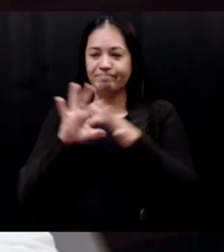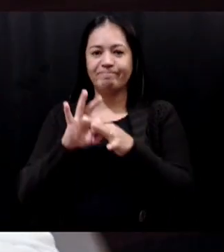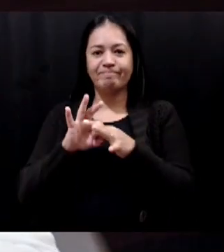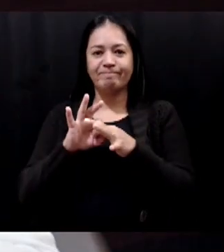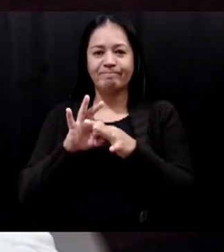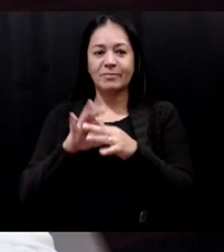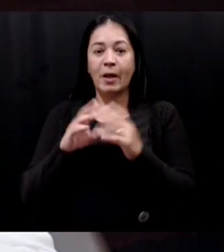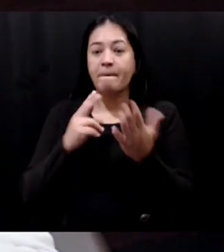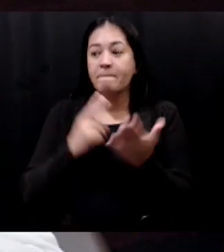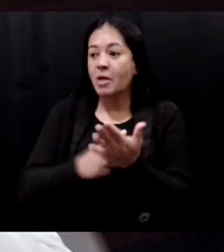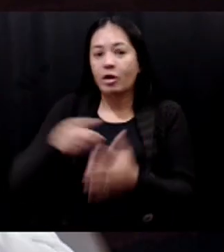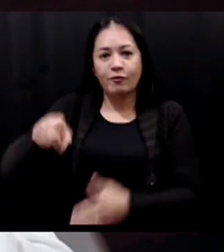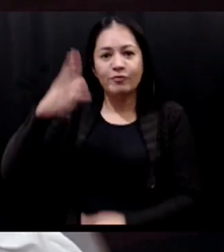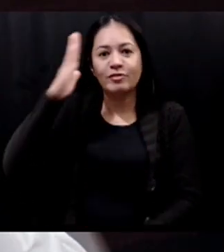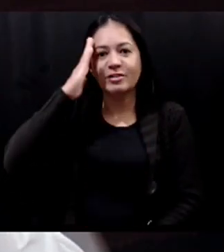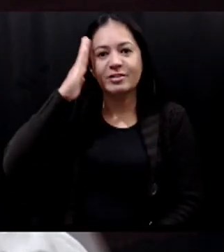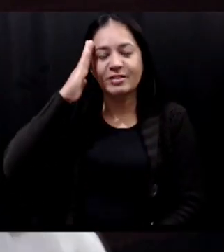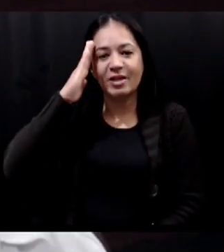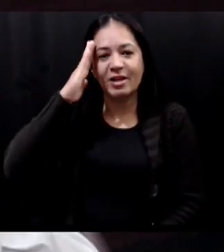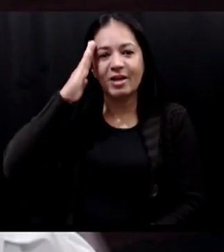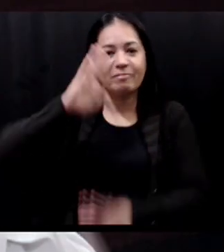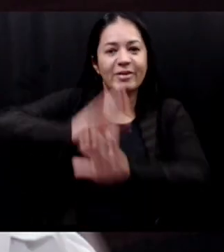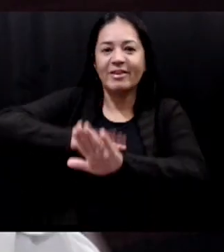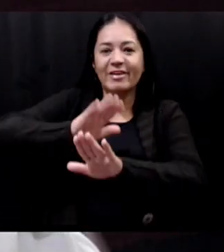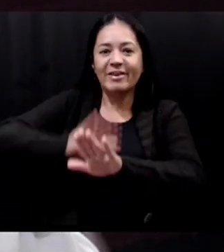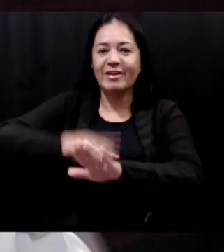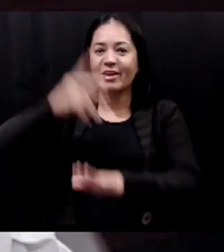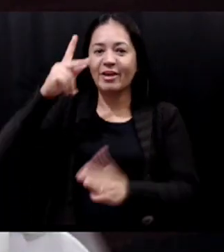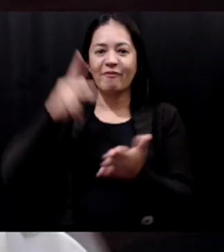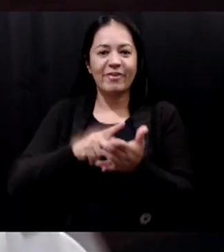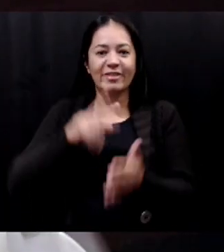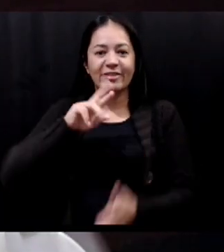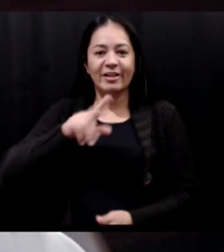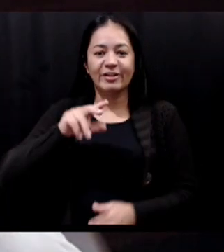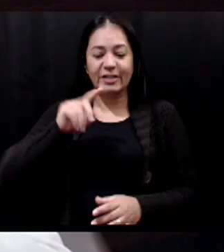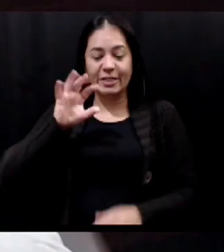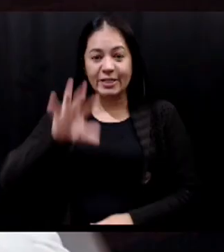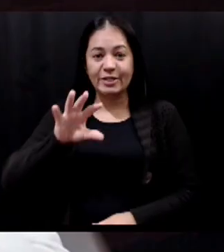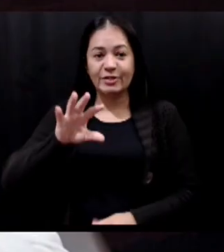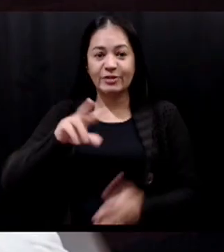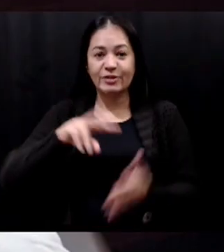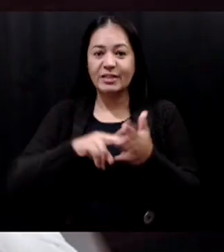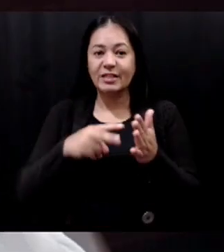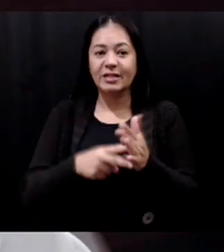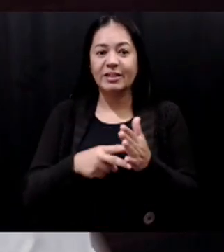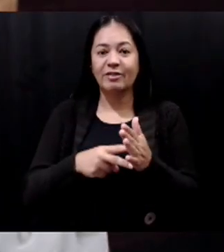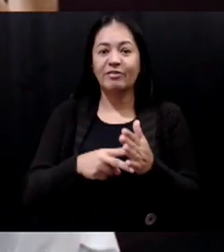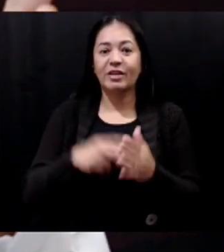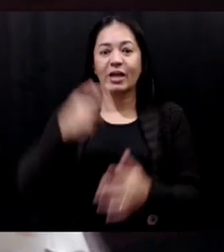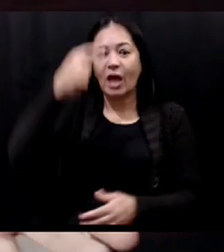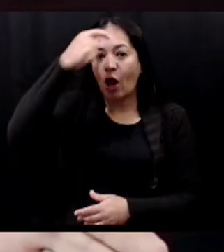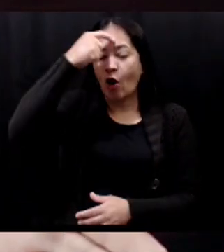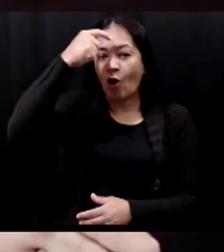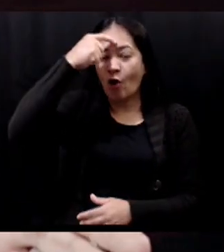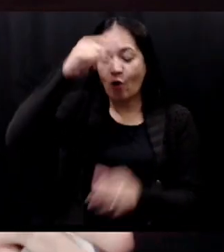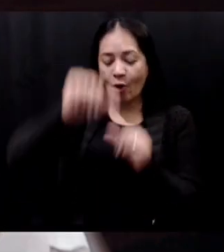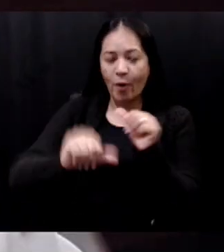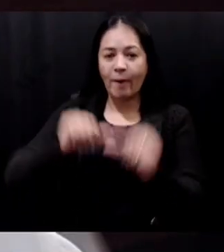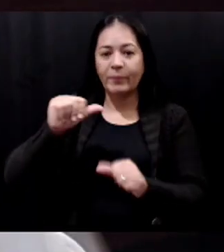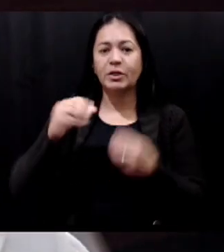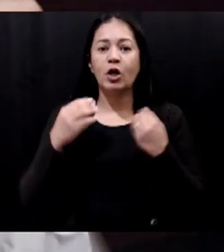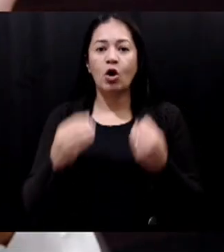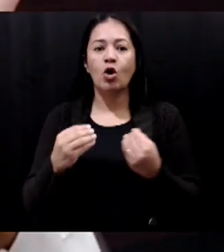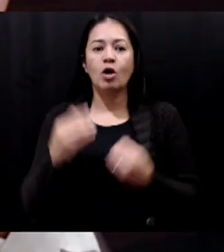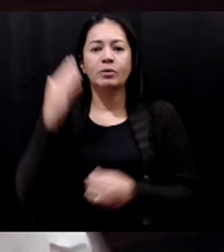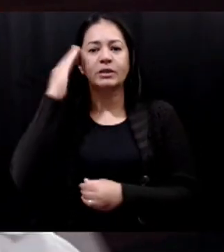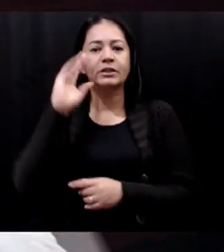que aquilo não era real. Então isso é um estado alterado de consciência. Uhum. Então, para a gente entender como que a hipnose pode atuar